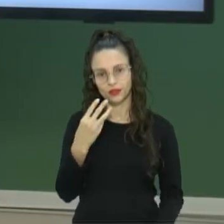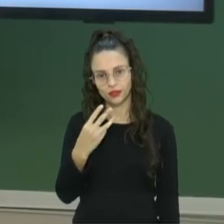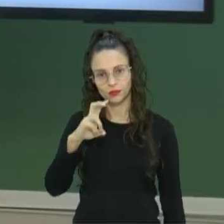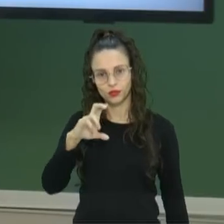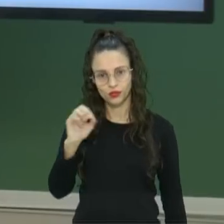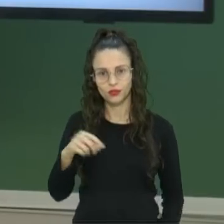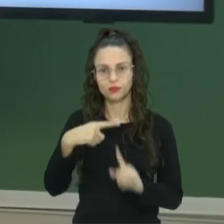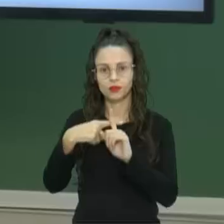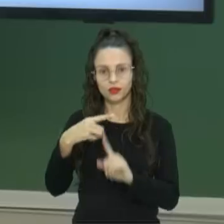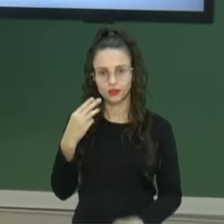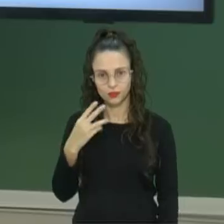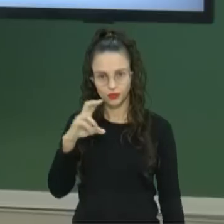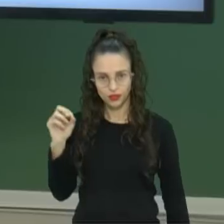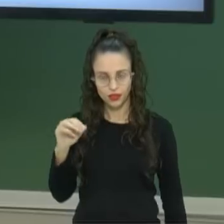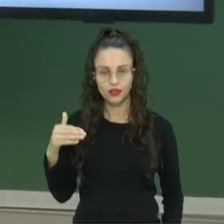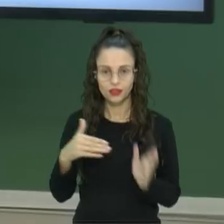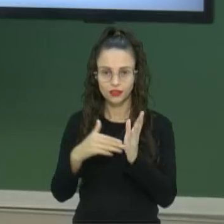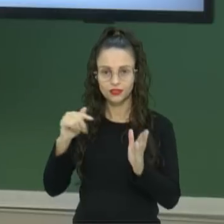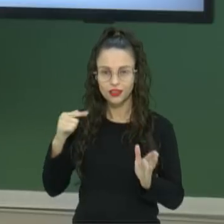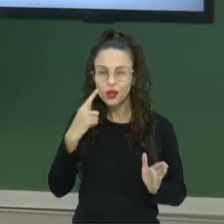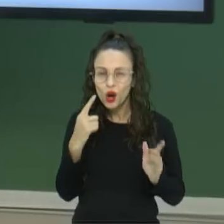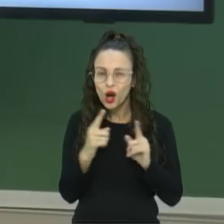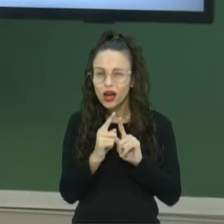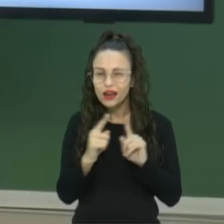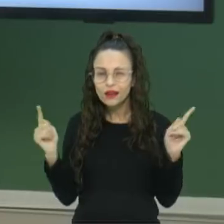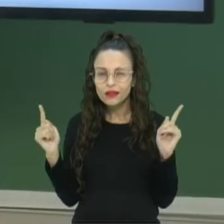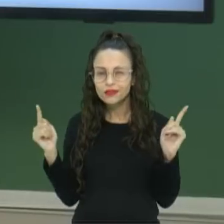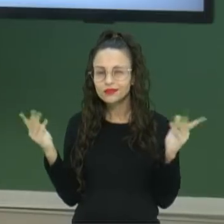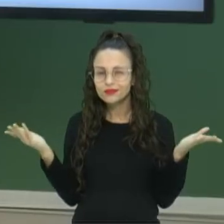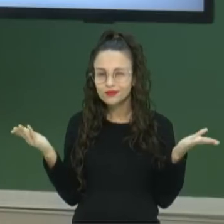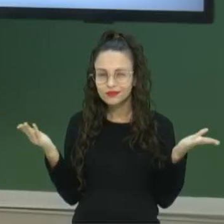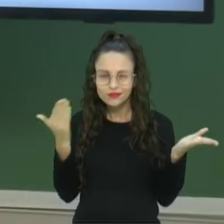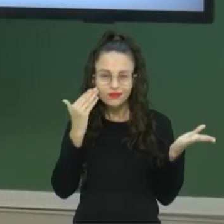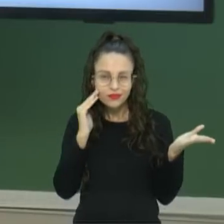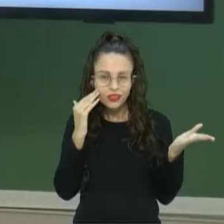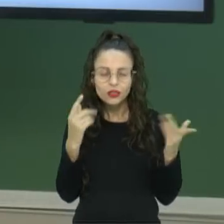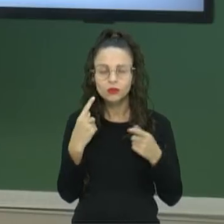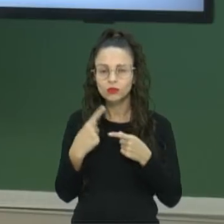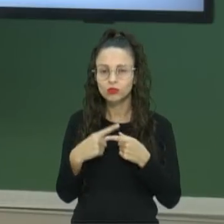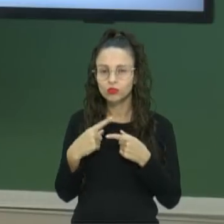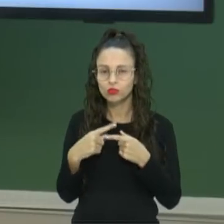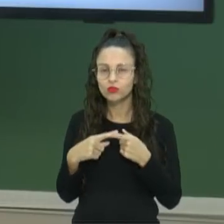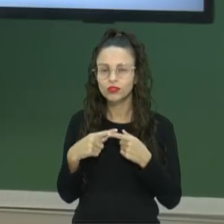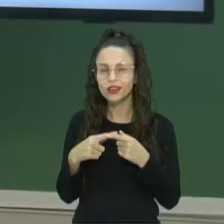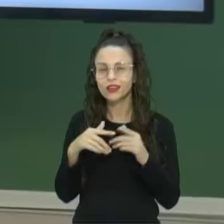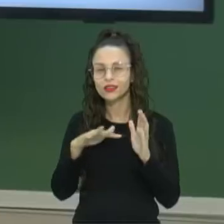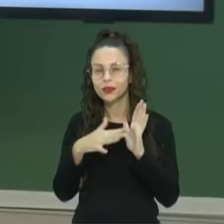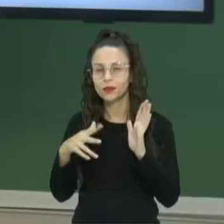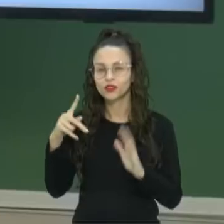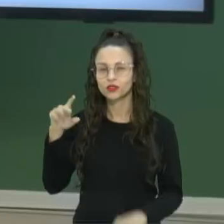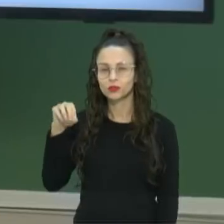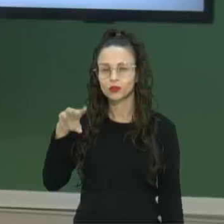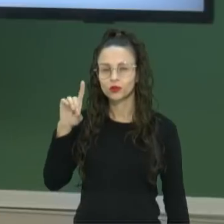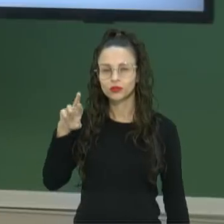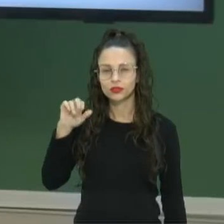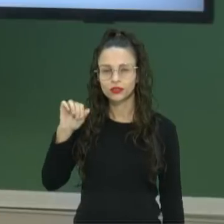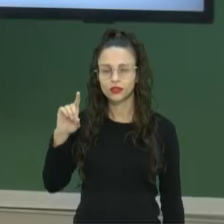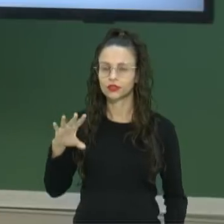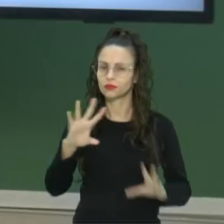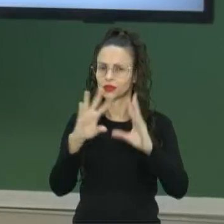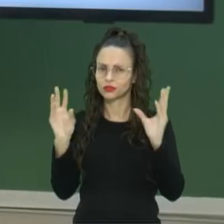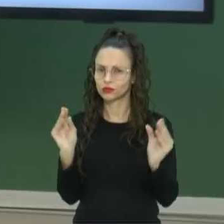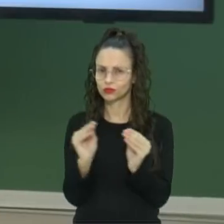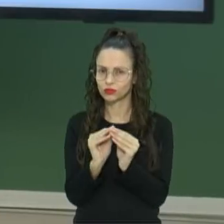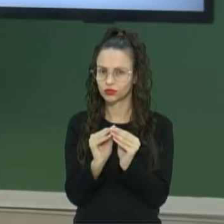mais 3.500 mais... Olha o tamanho da conta, gente. Vocês estão entendendo o porquê da média ponderada? Porque fica mais sucinto